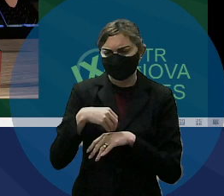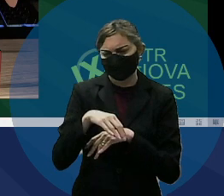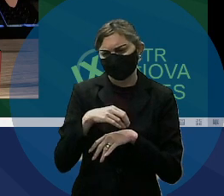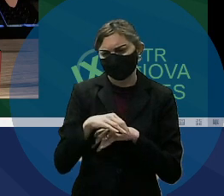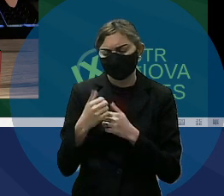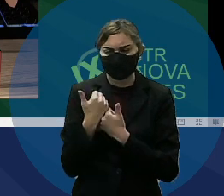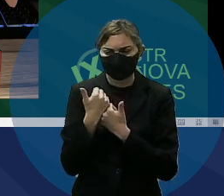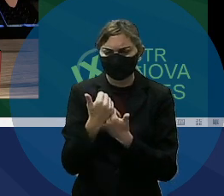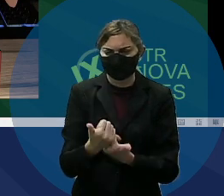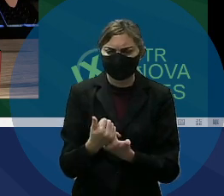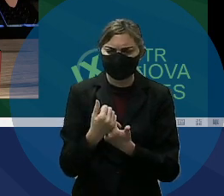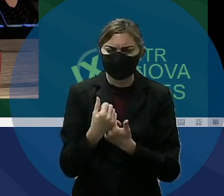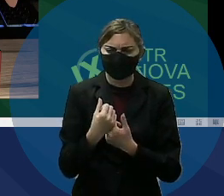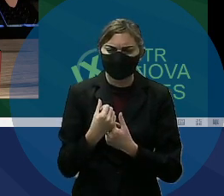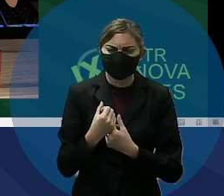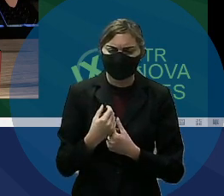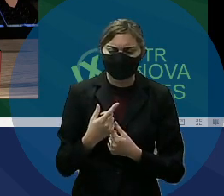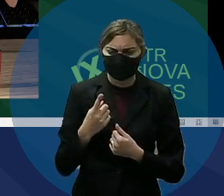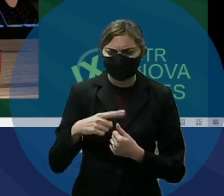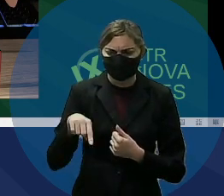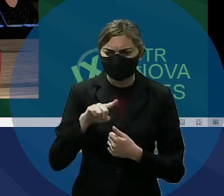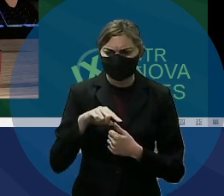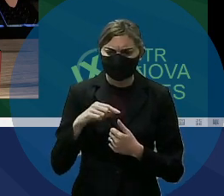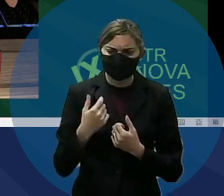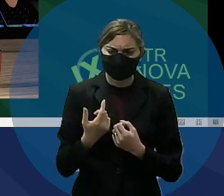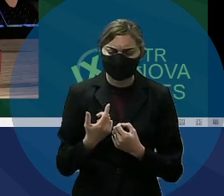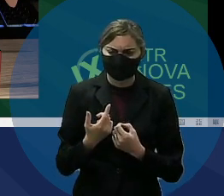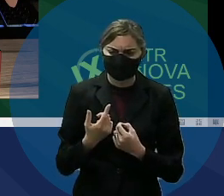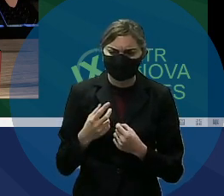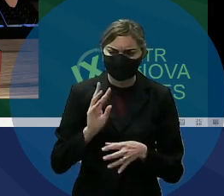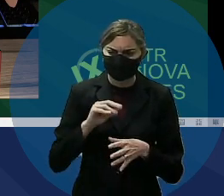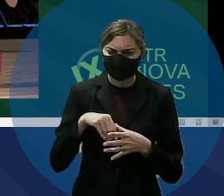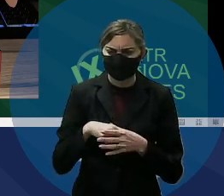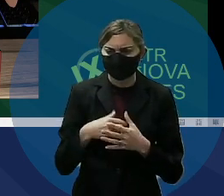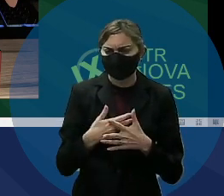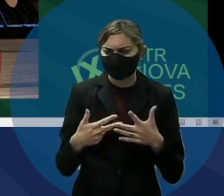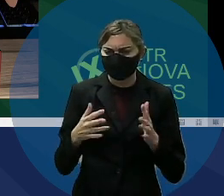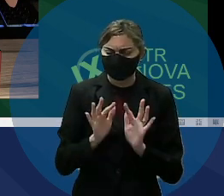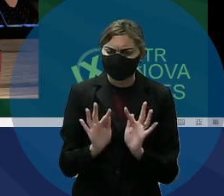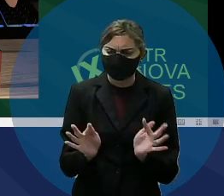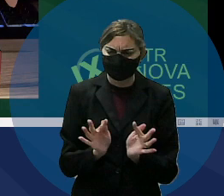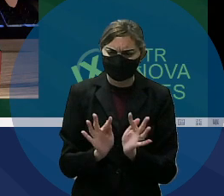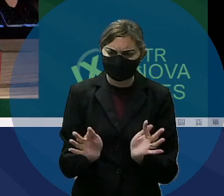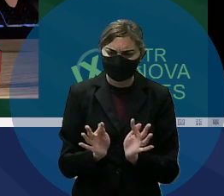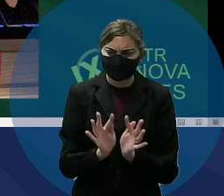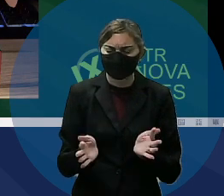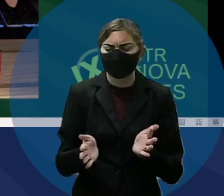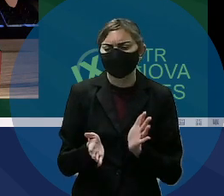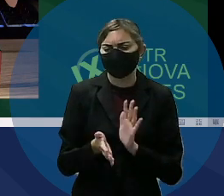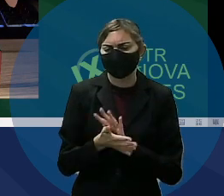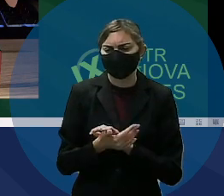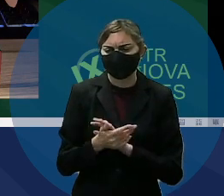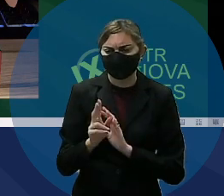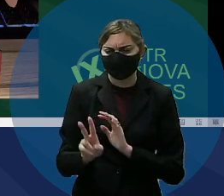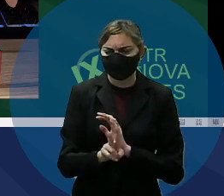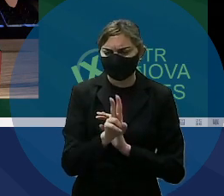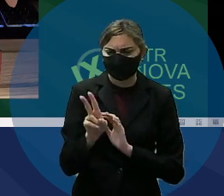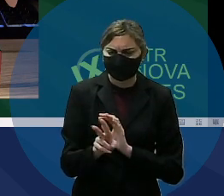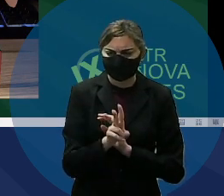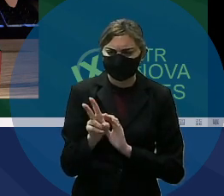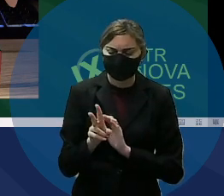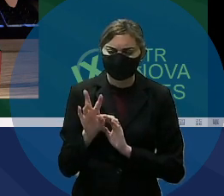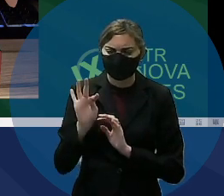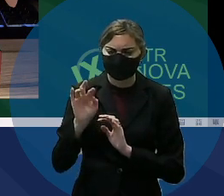eles representaram desde quadro bem simples, não é? Utilizando as peças do